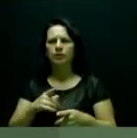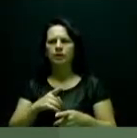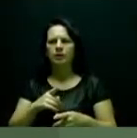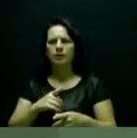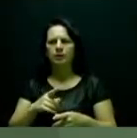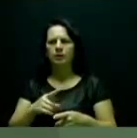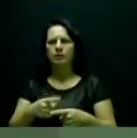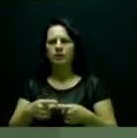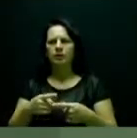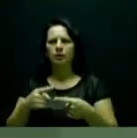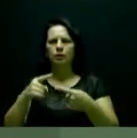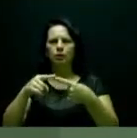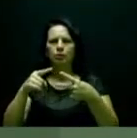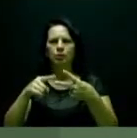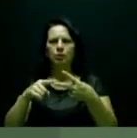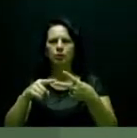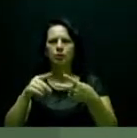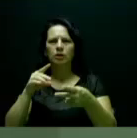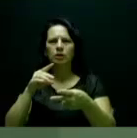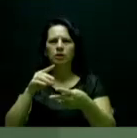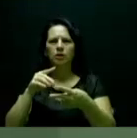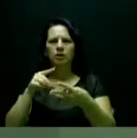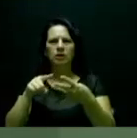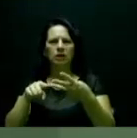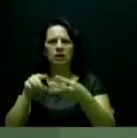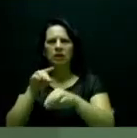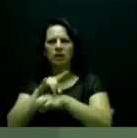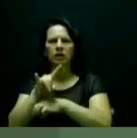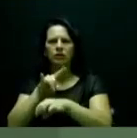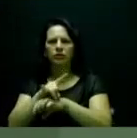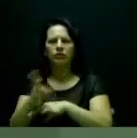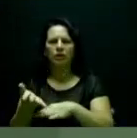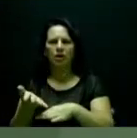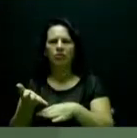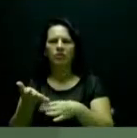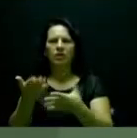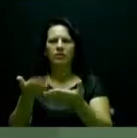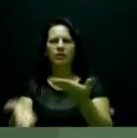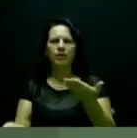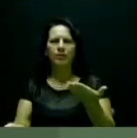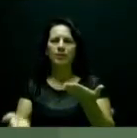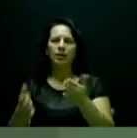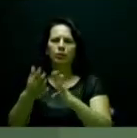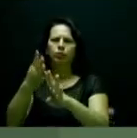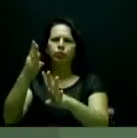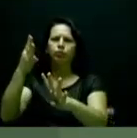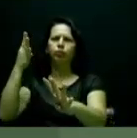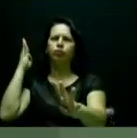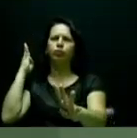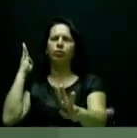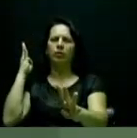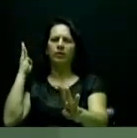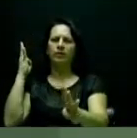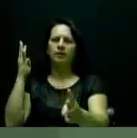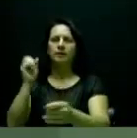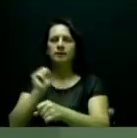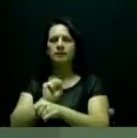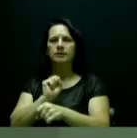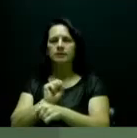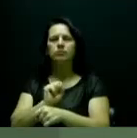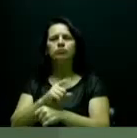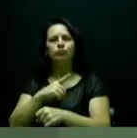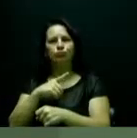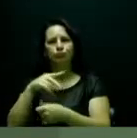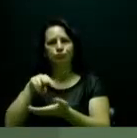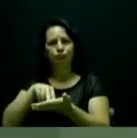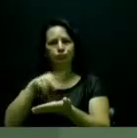não me engano, 2 ou 3 faltas, aí a criança perde a vez, tamanha a fila, né? Espera. Então, eu tinha que